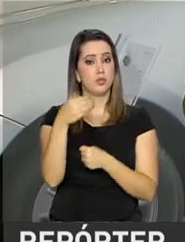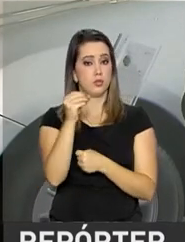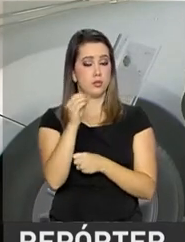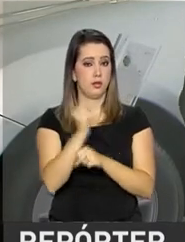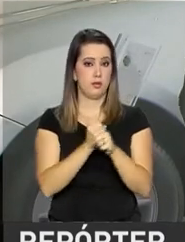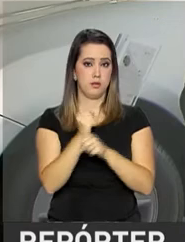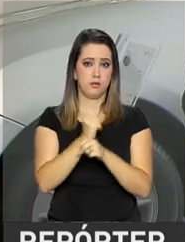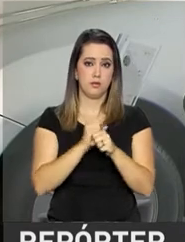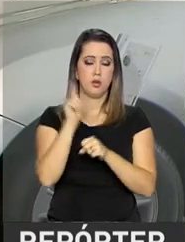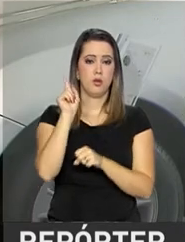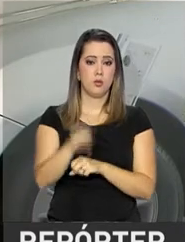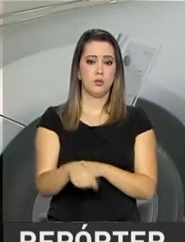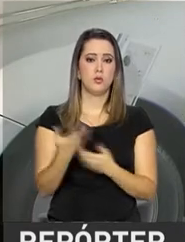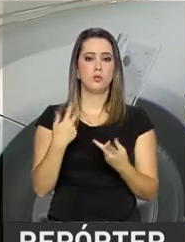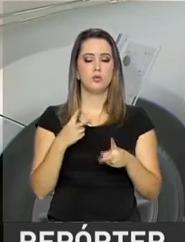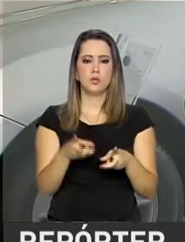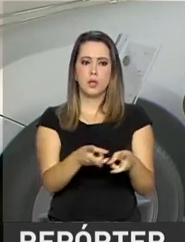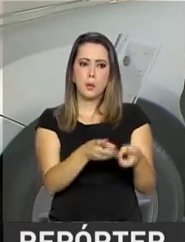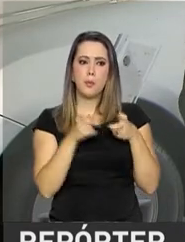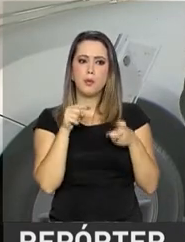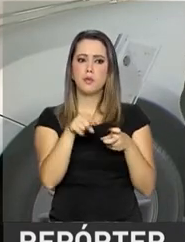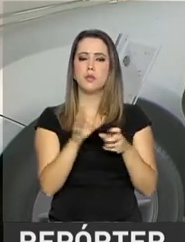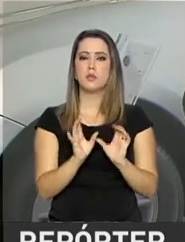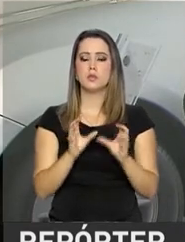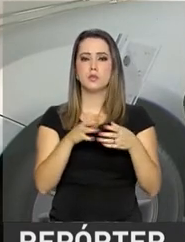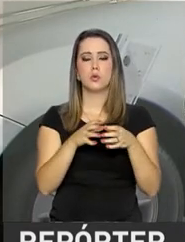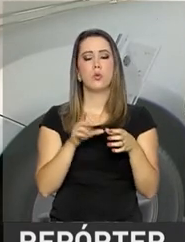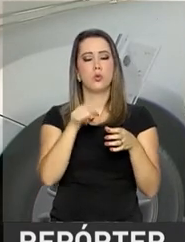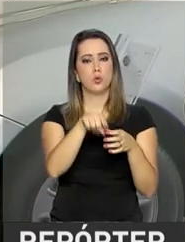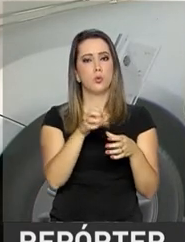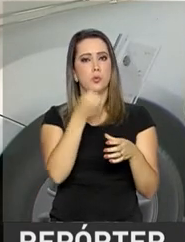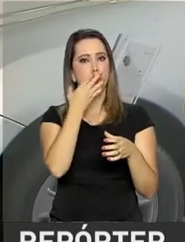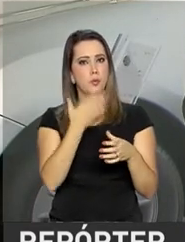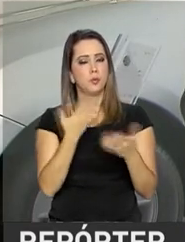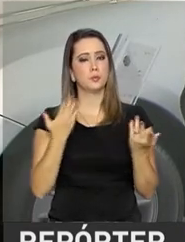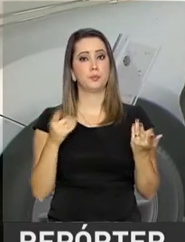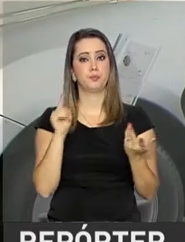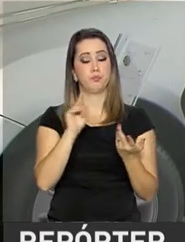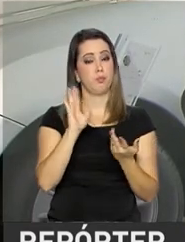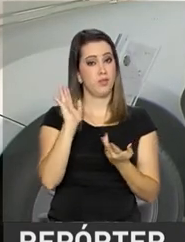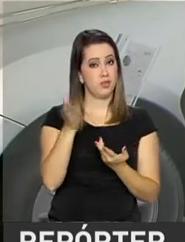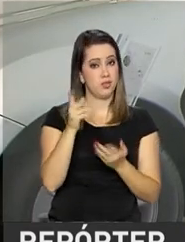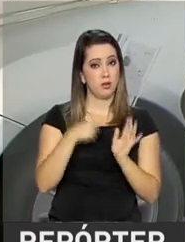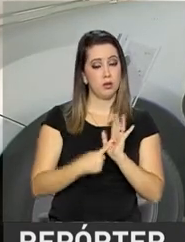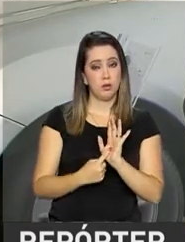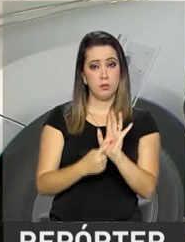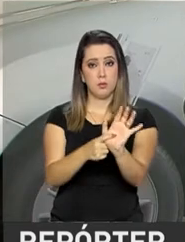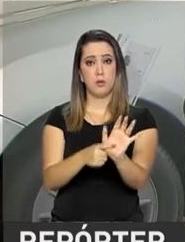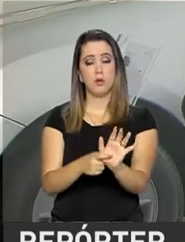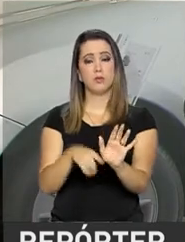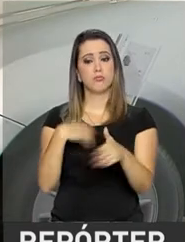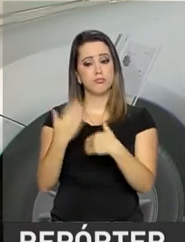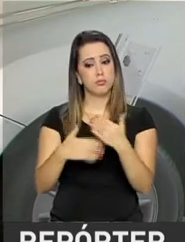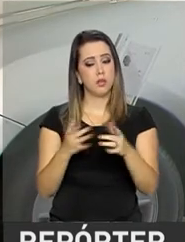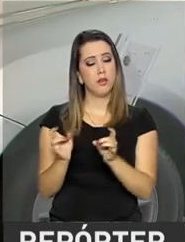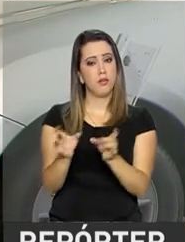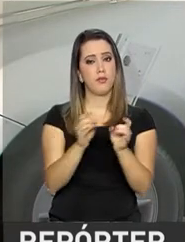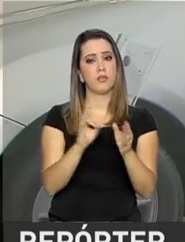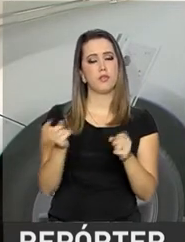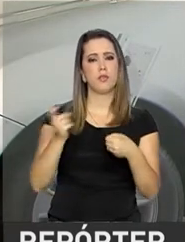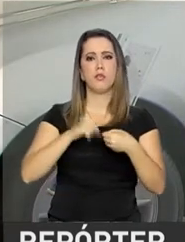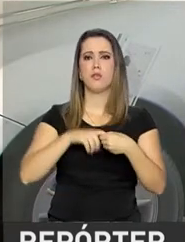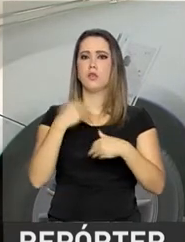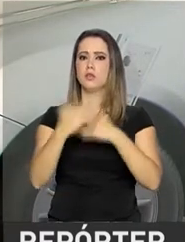o que é considerado pela associação um resultado positivo já que revela que a demanda está voltando